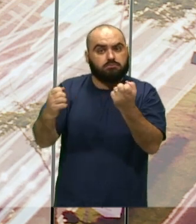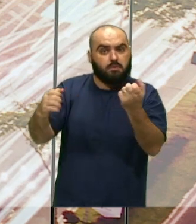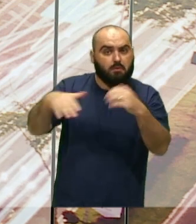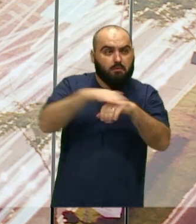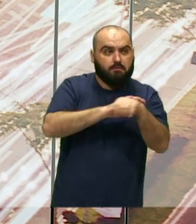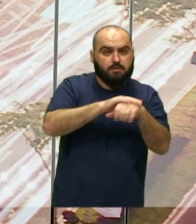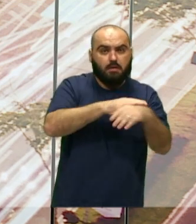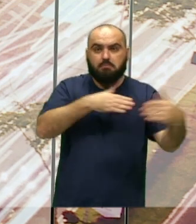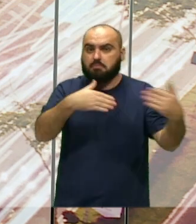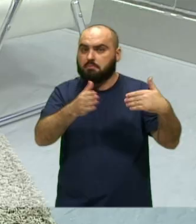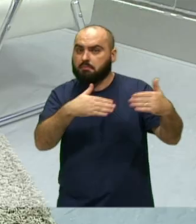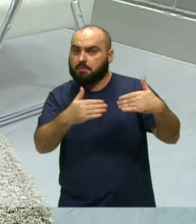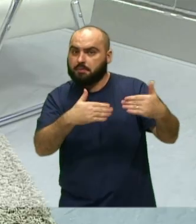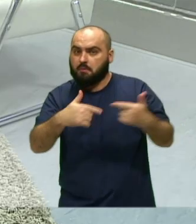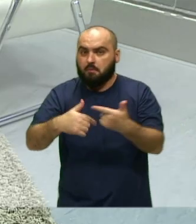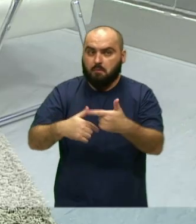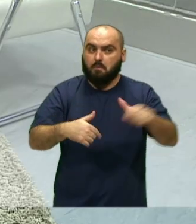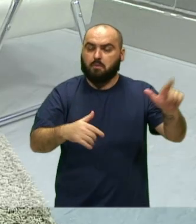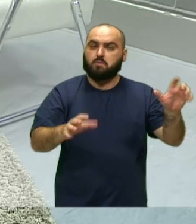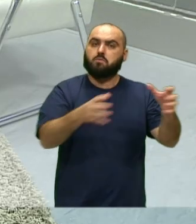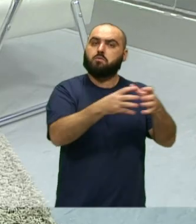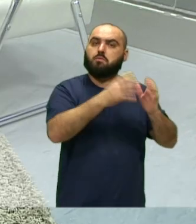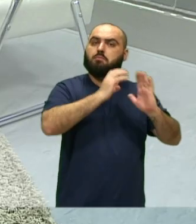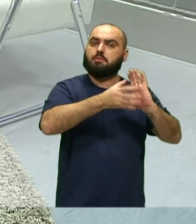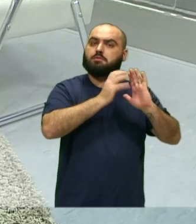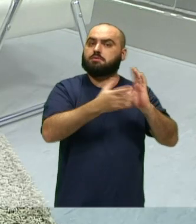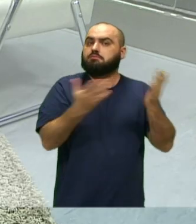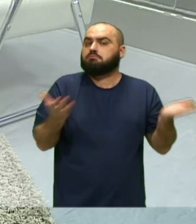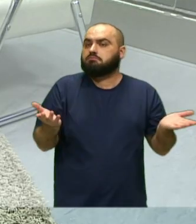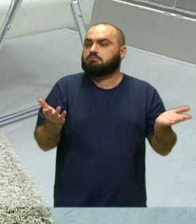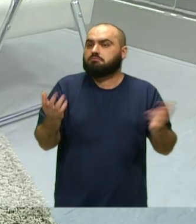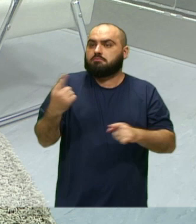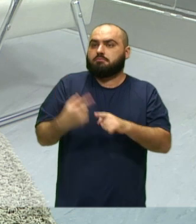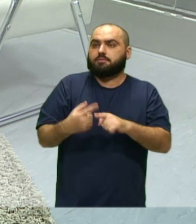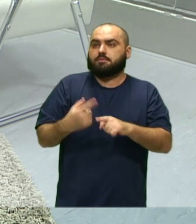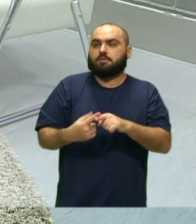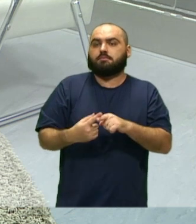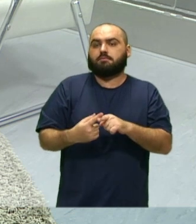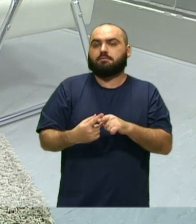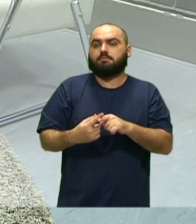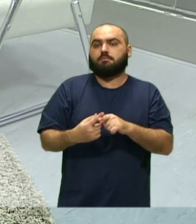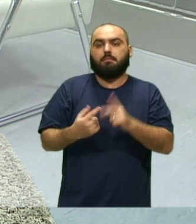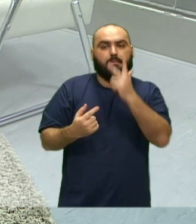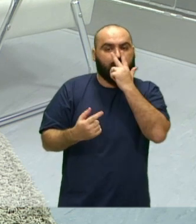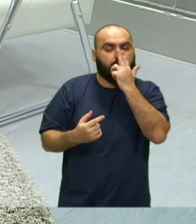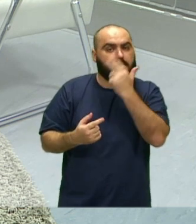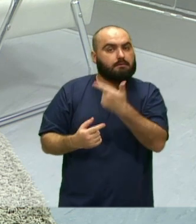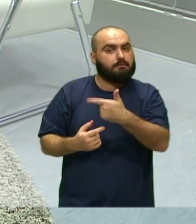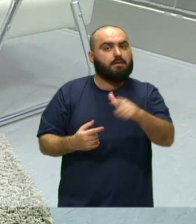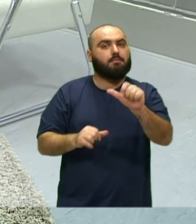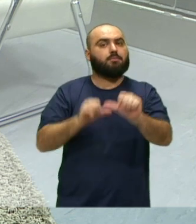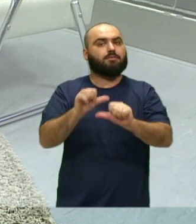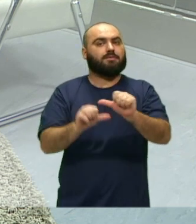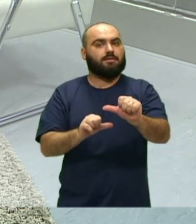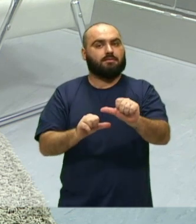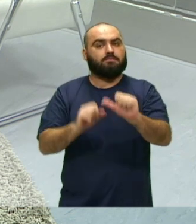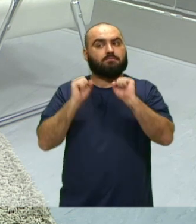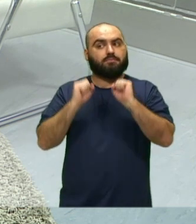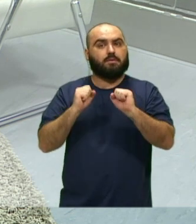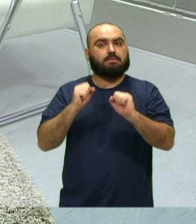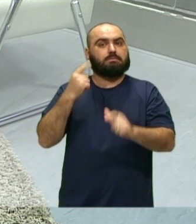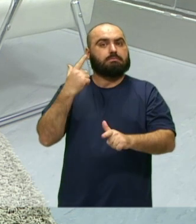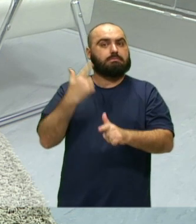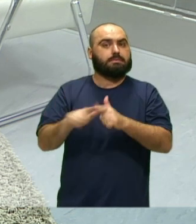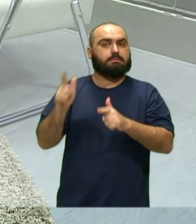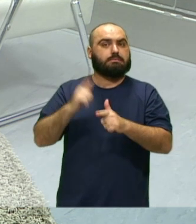dialogando, de repente, com alguma outra coligação ou lideranças políticas, porque o tabuleiro, de repente, vai mudar e, de repente, possa até engessar